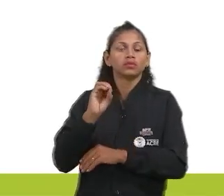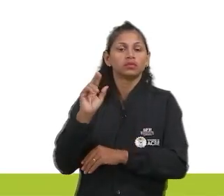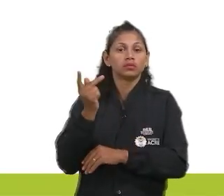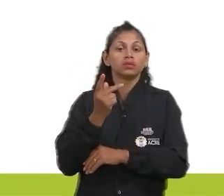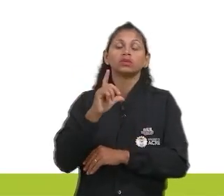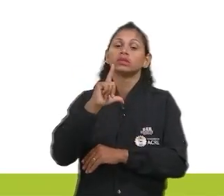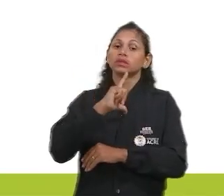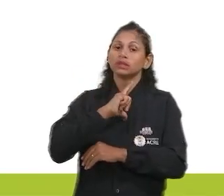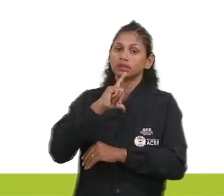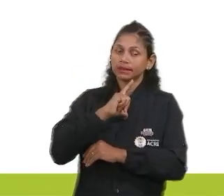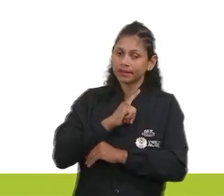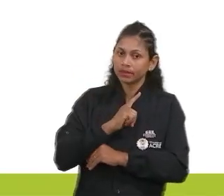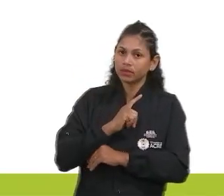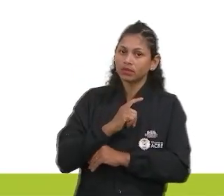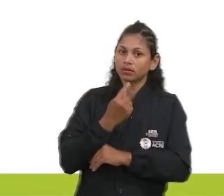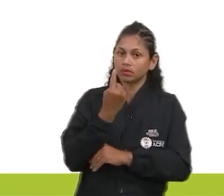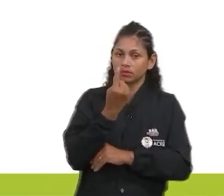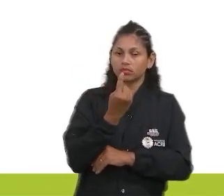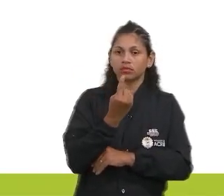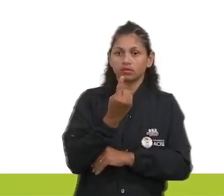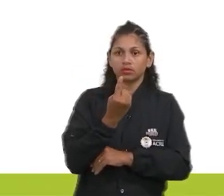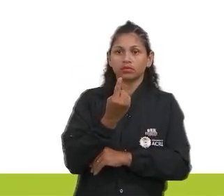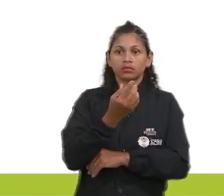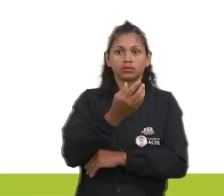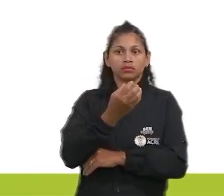a presença de um aldeído.